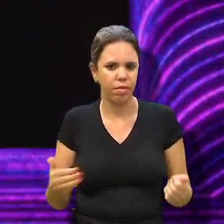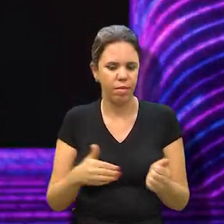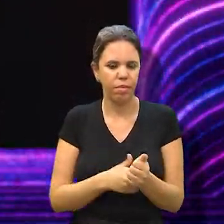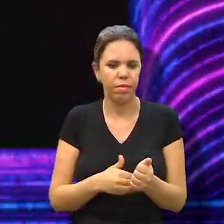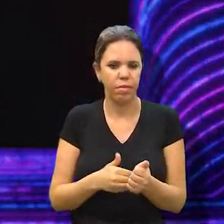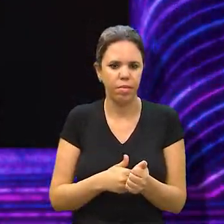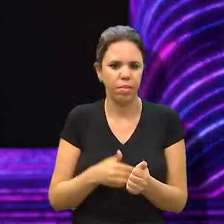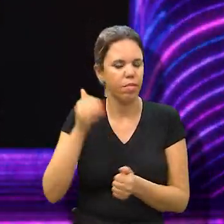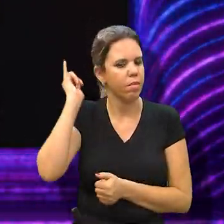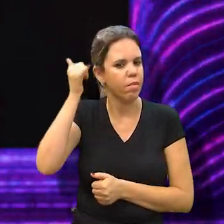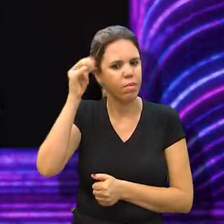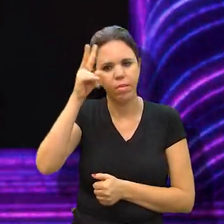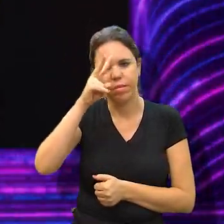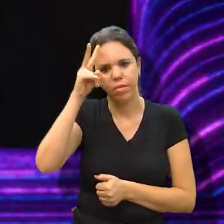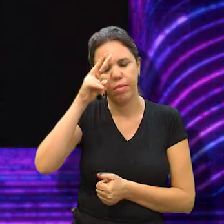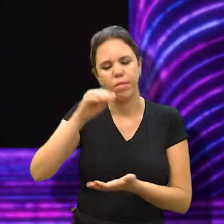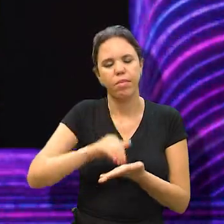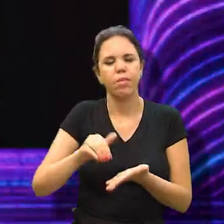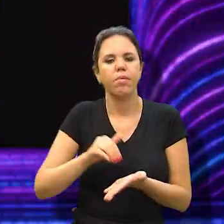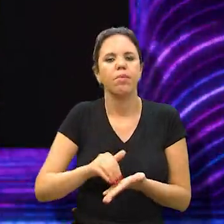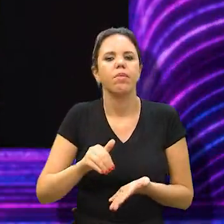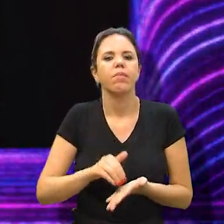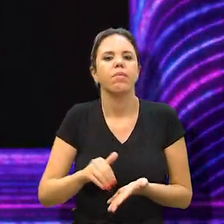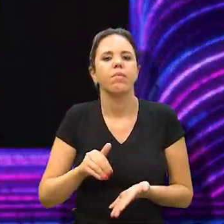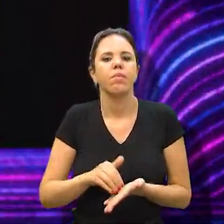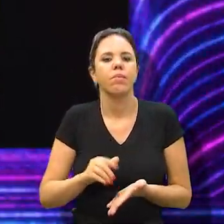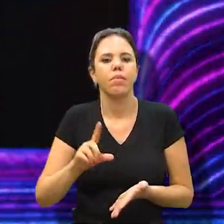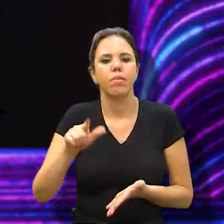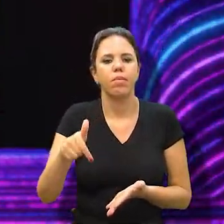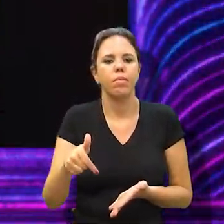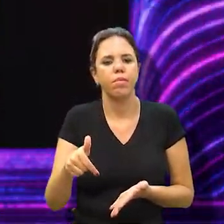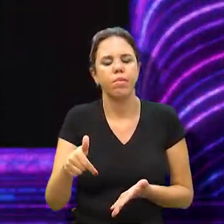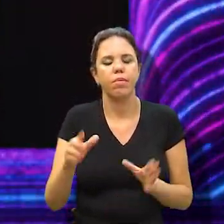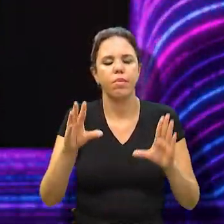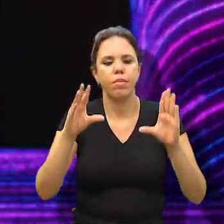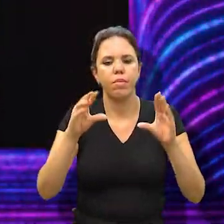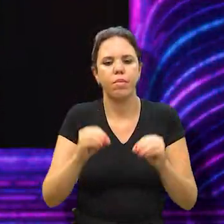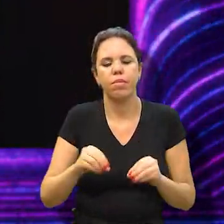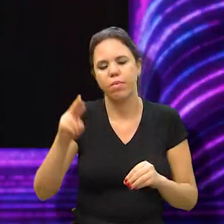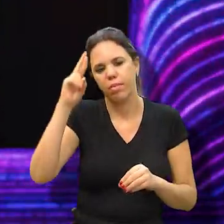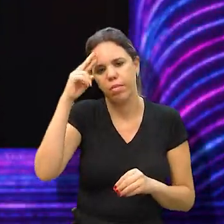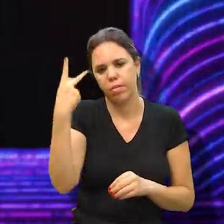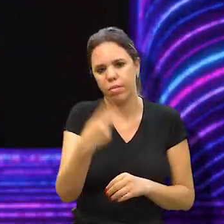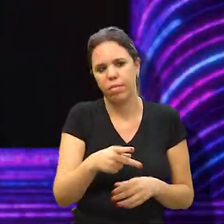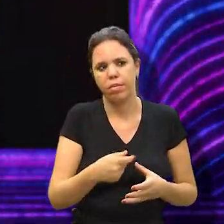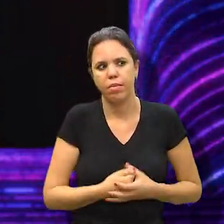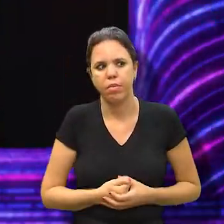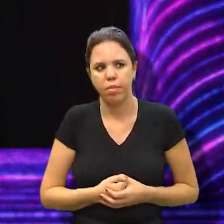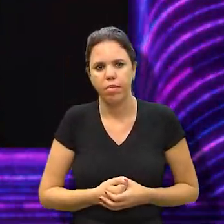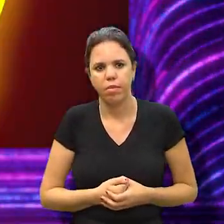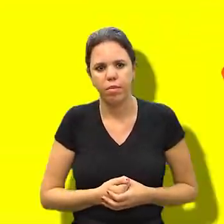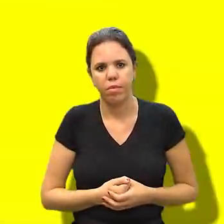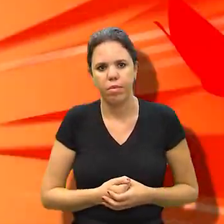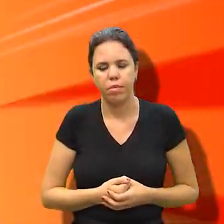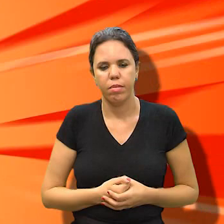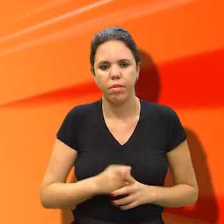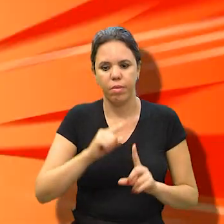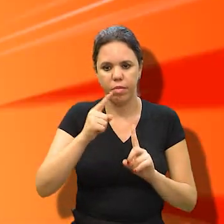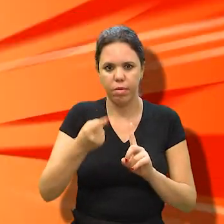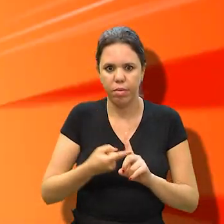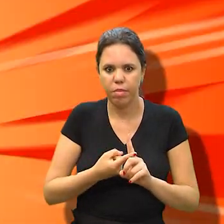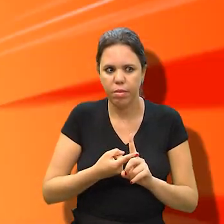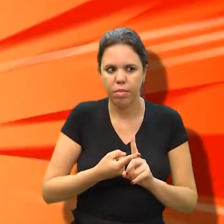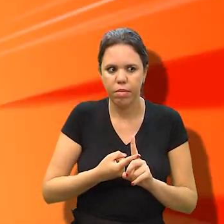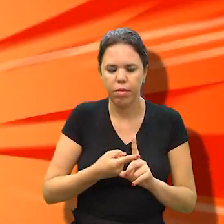Pequeno Segredo, ele narra a história de uma secretária que, após uma noite com o chefe dela, ela acaba